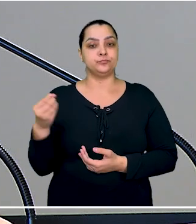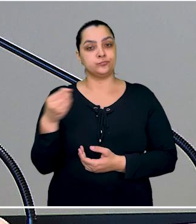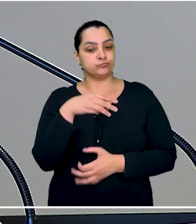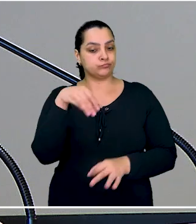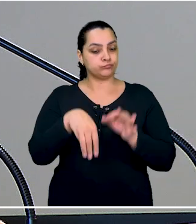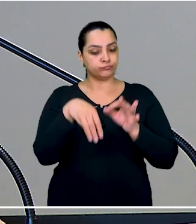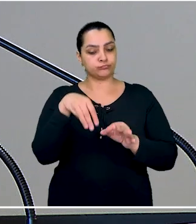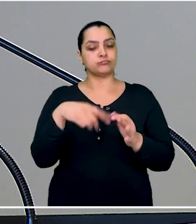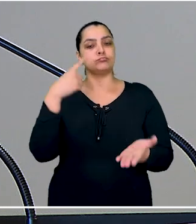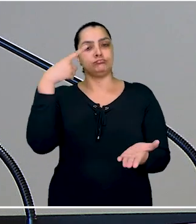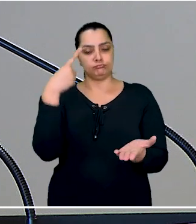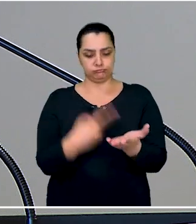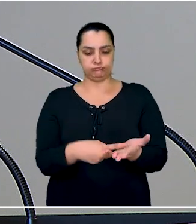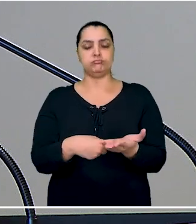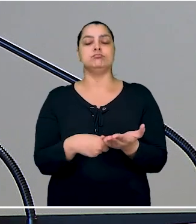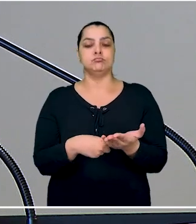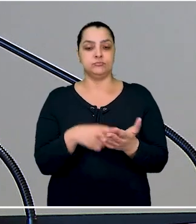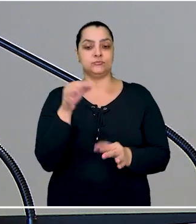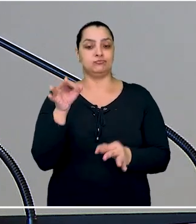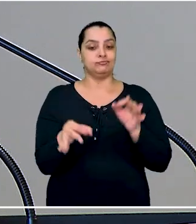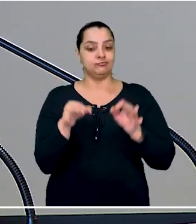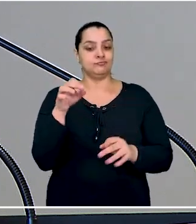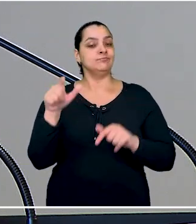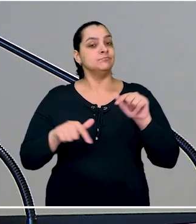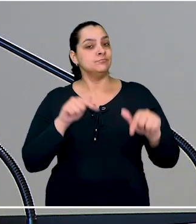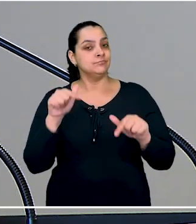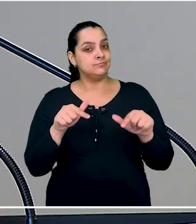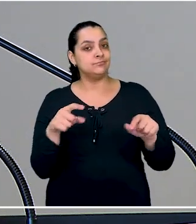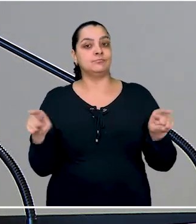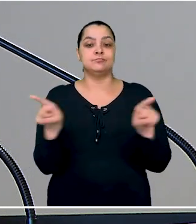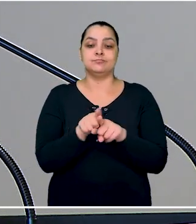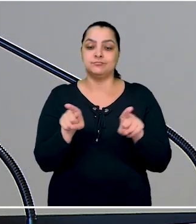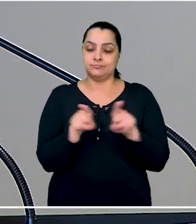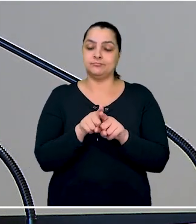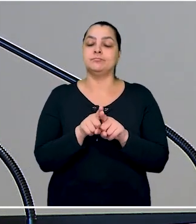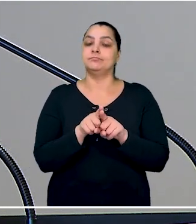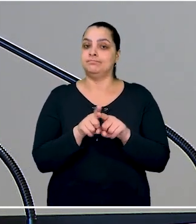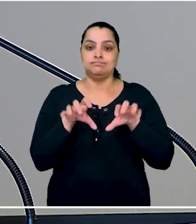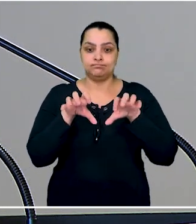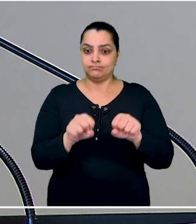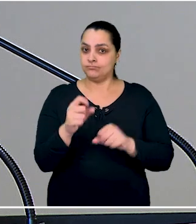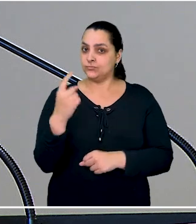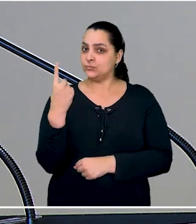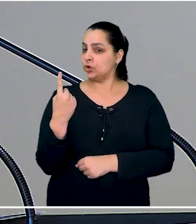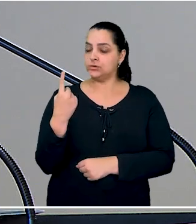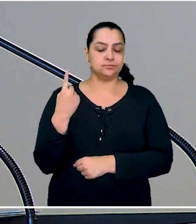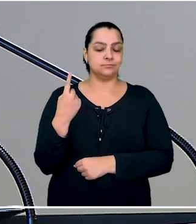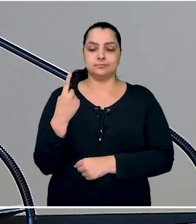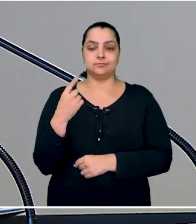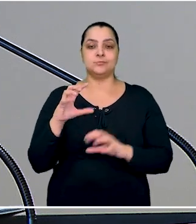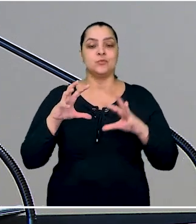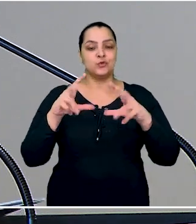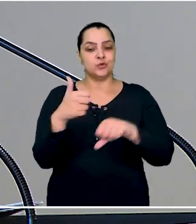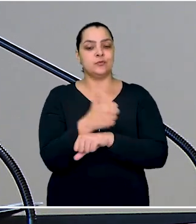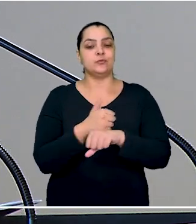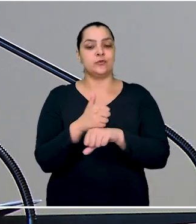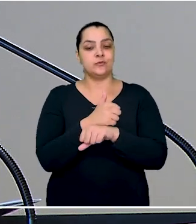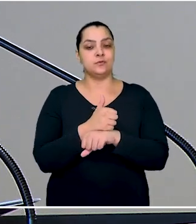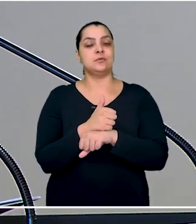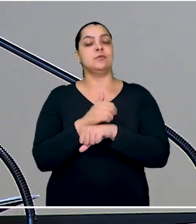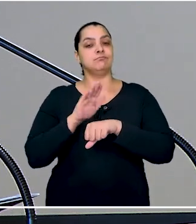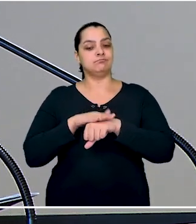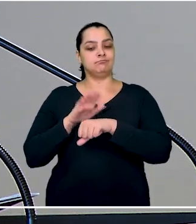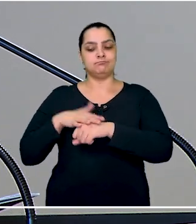novo ministro reafirmou o compromisso com a justiça trabalhista e disse que não toma posse sozinho, mas sim com todos os profissionais